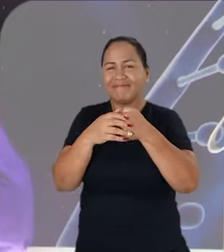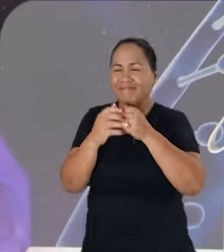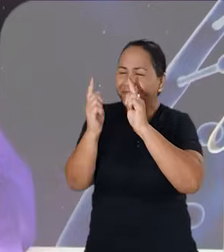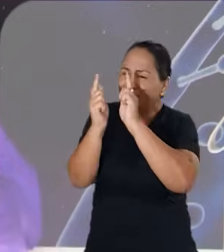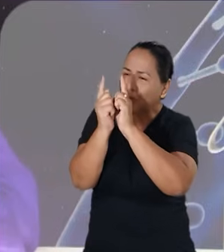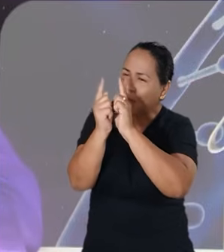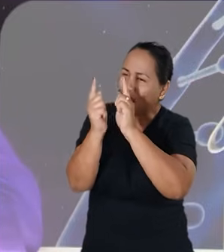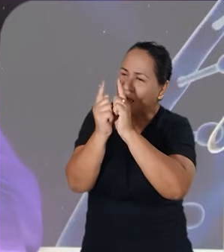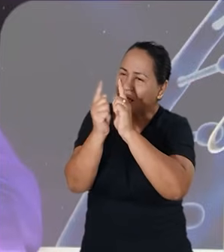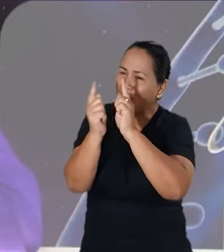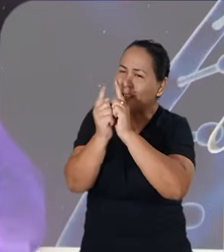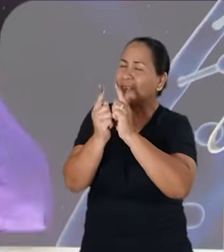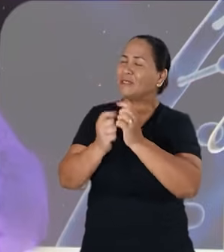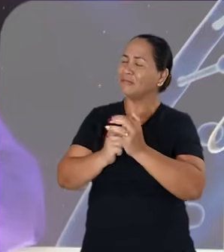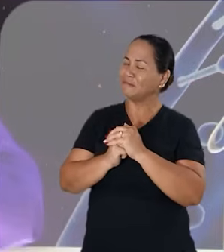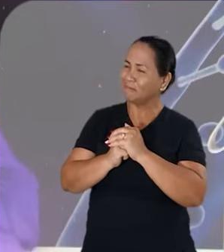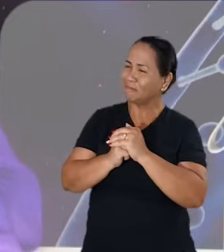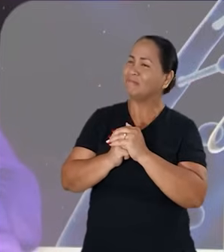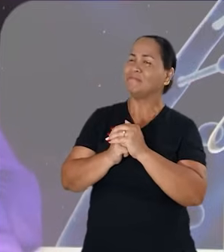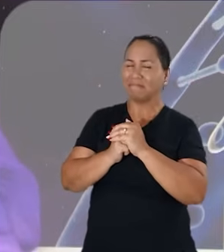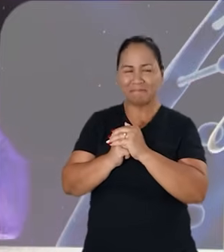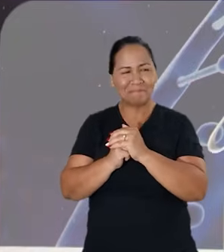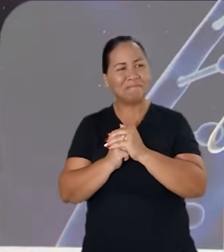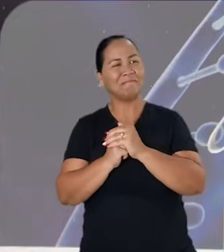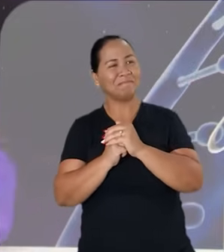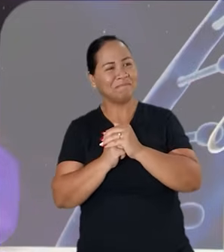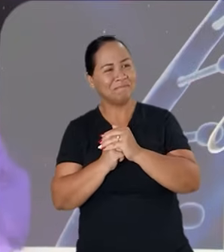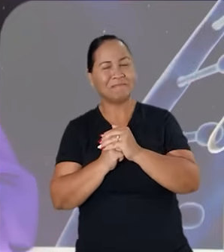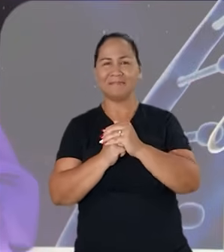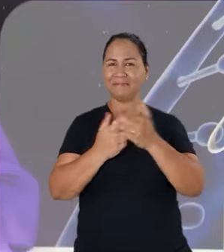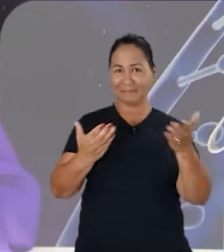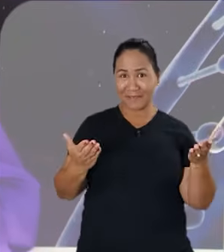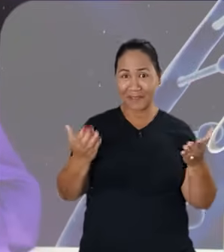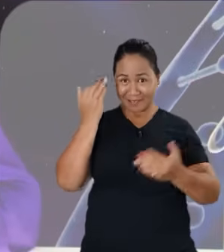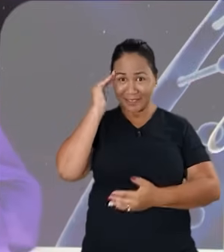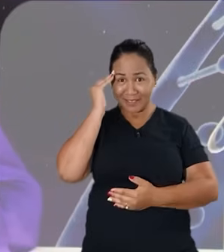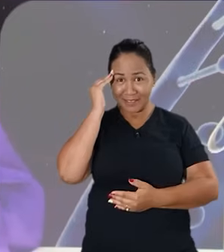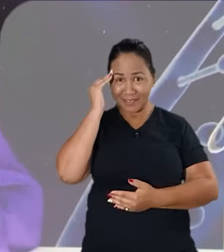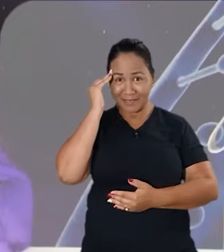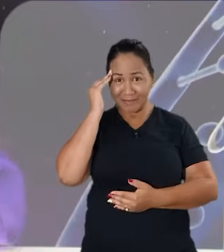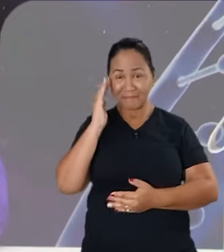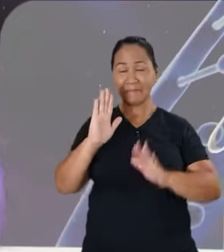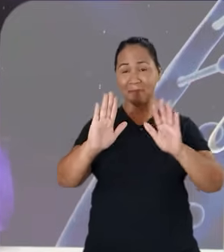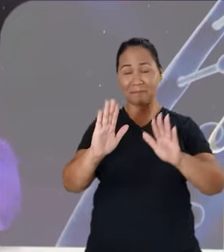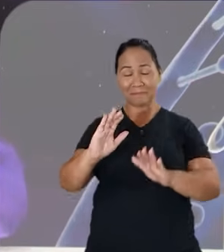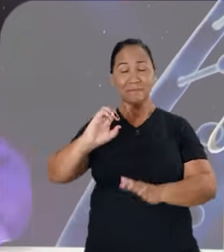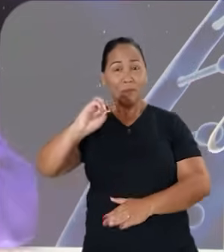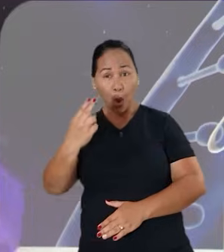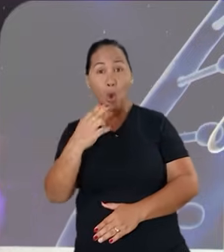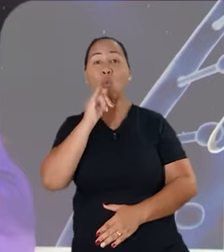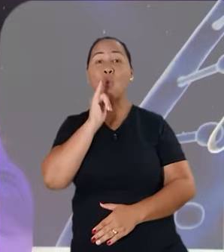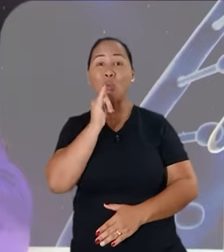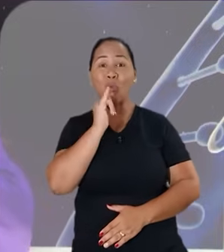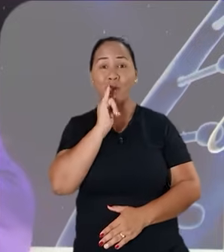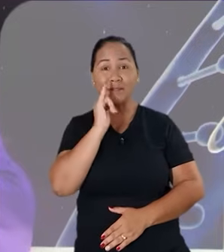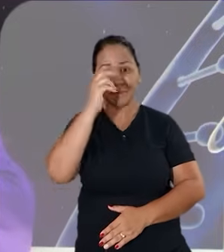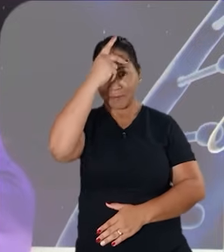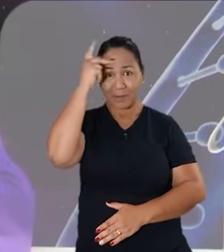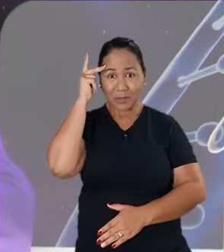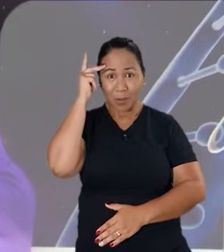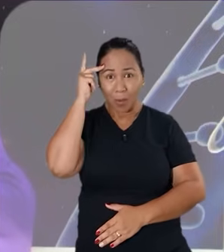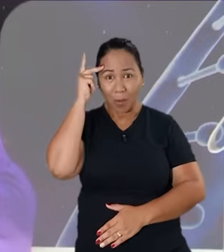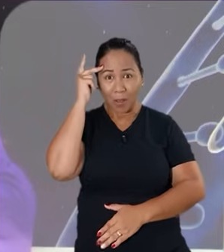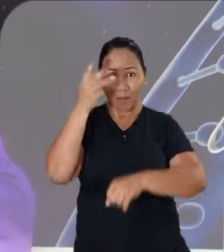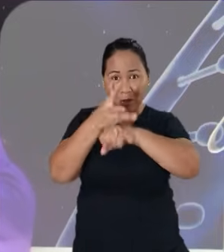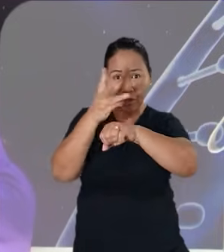É servir alguém, é ouvir alguém, é ajudar alguém. Muitas vezes, se você for olhar lá no teu celular, quantas vezes você te